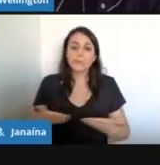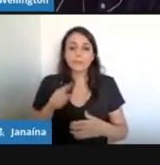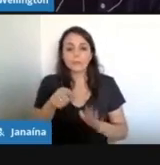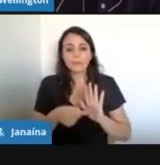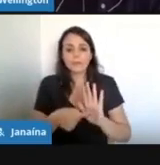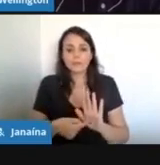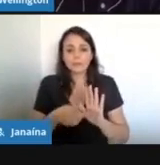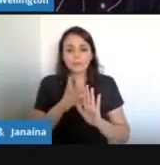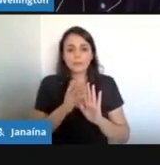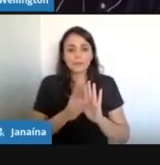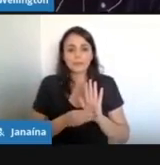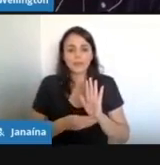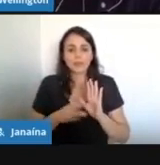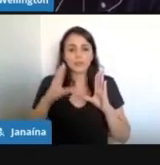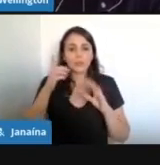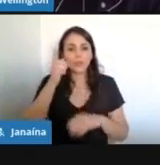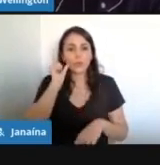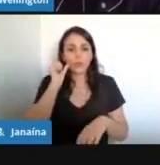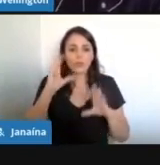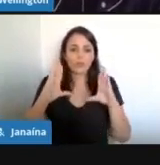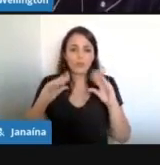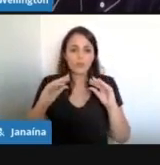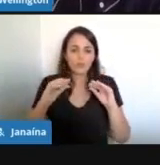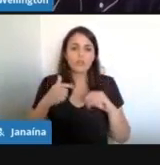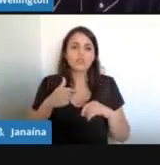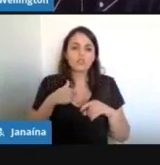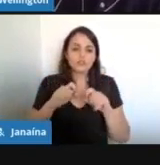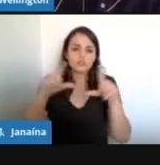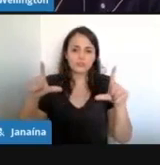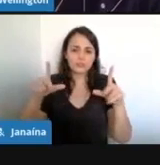fiz um print ontem à noite, às